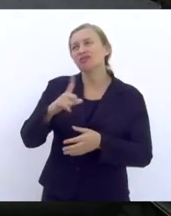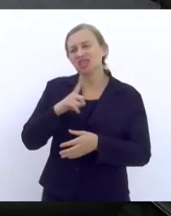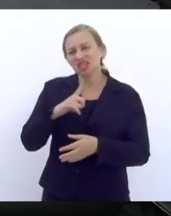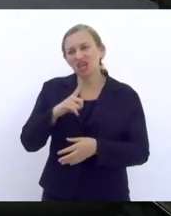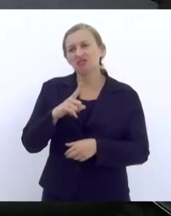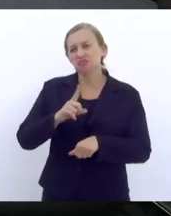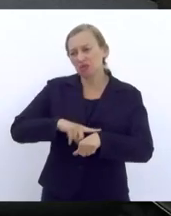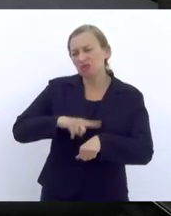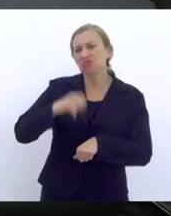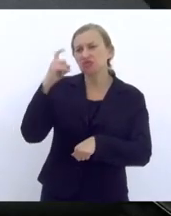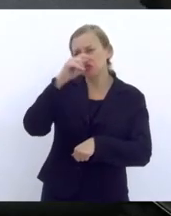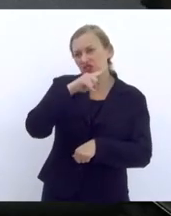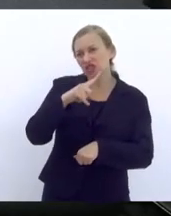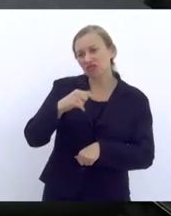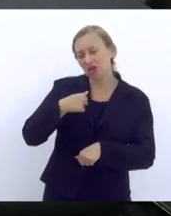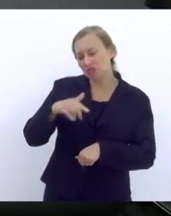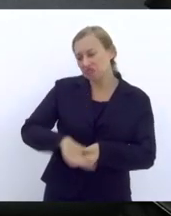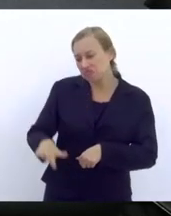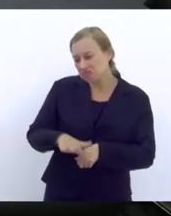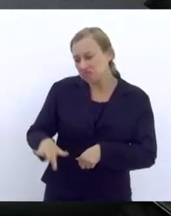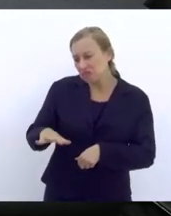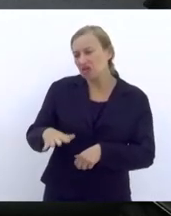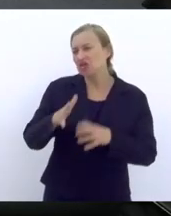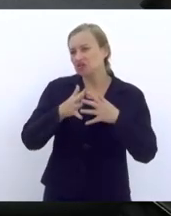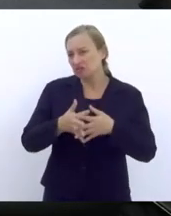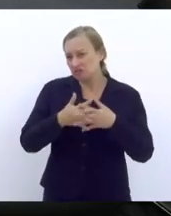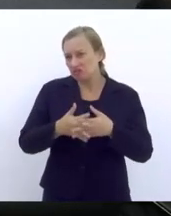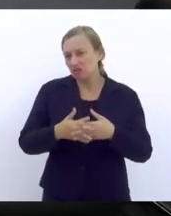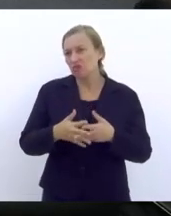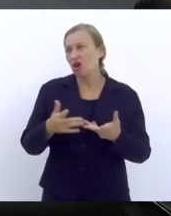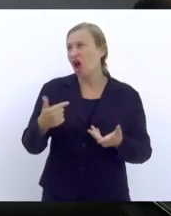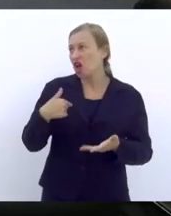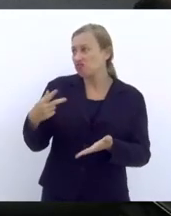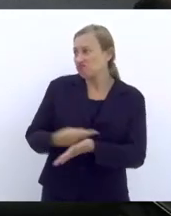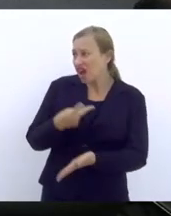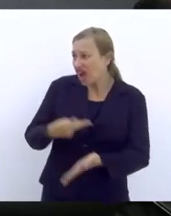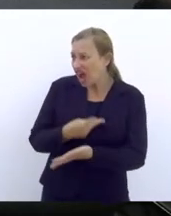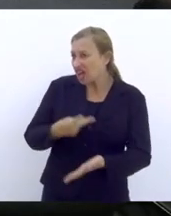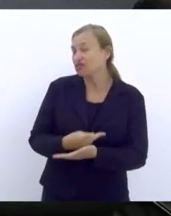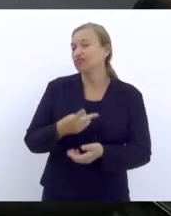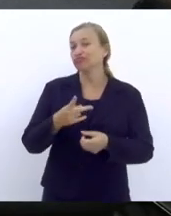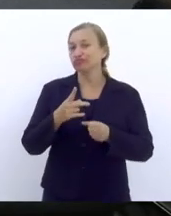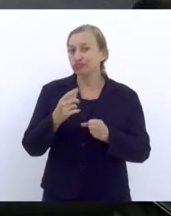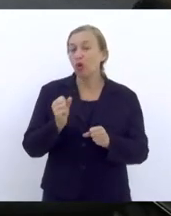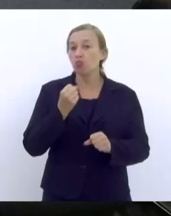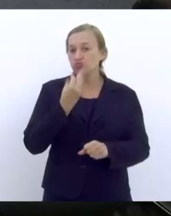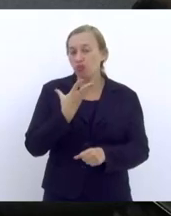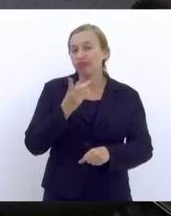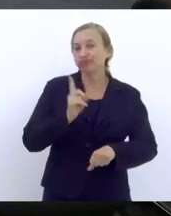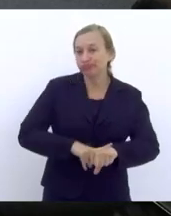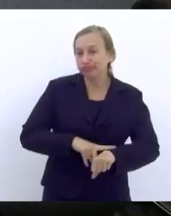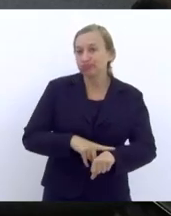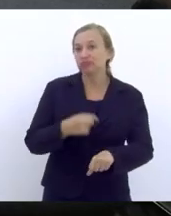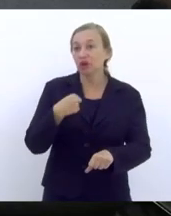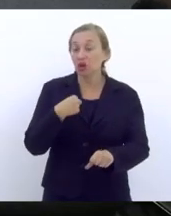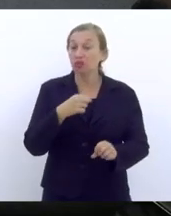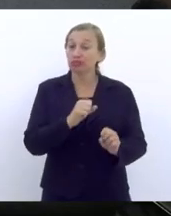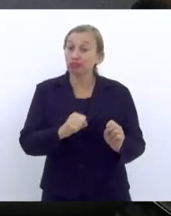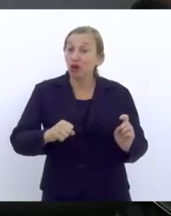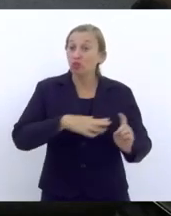infância complicada, onde eu vivi uma vida errada por muito tempo, cumpri uma medida